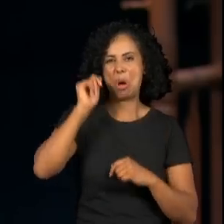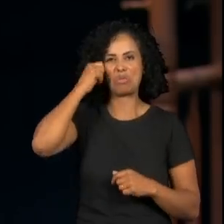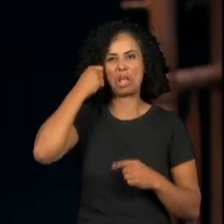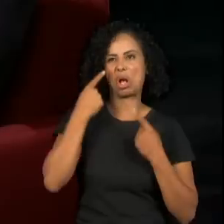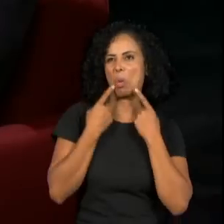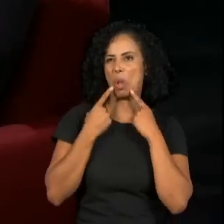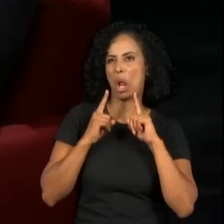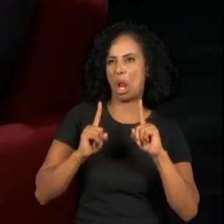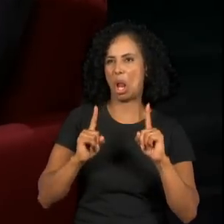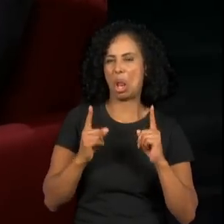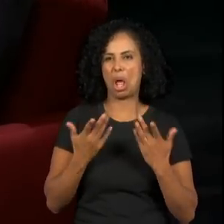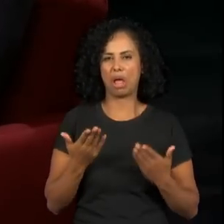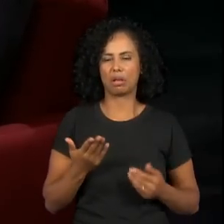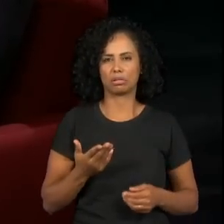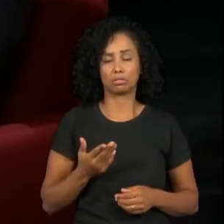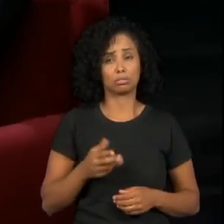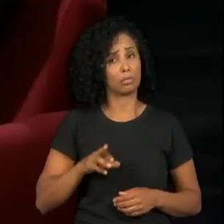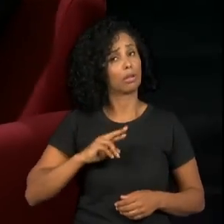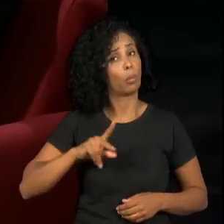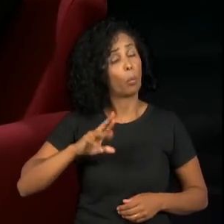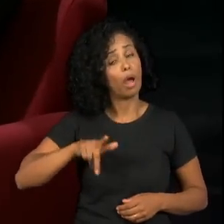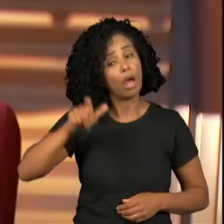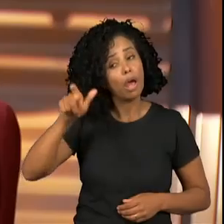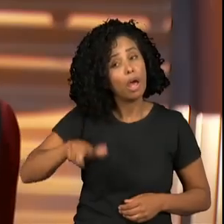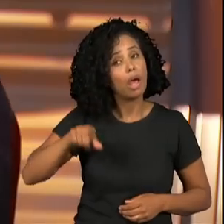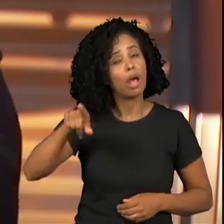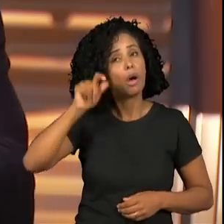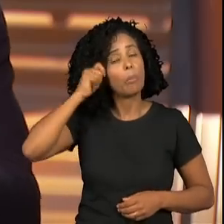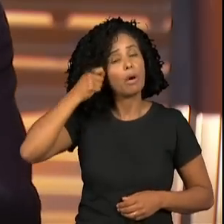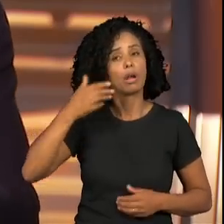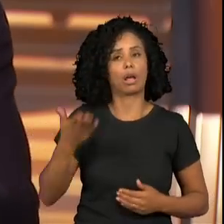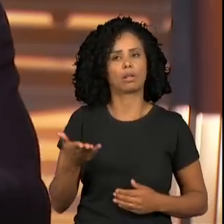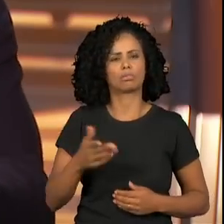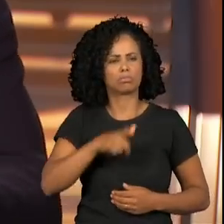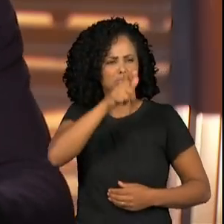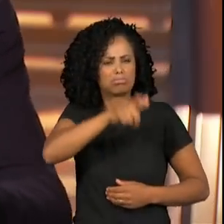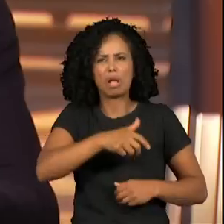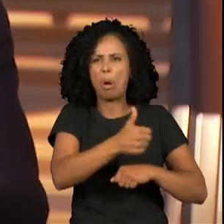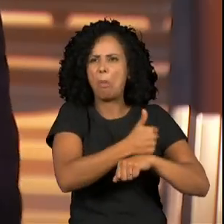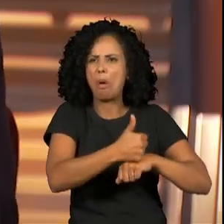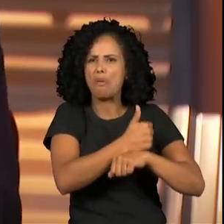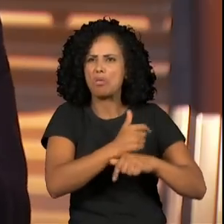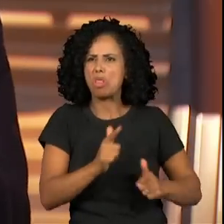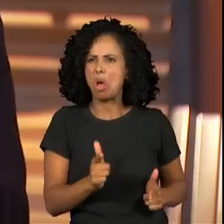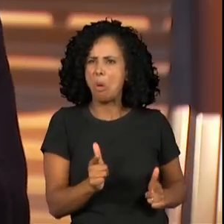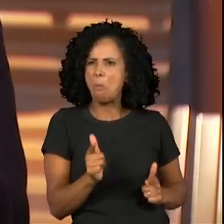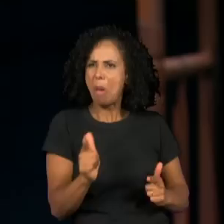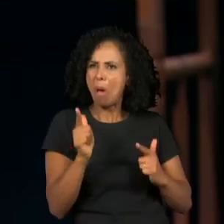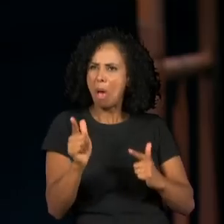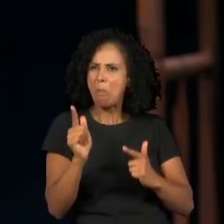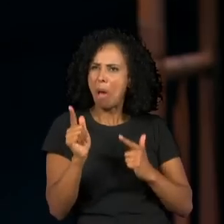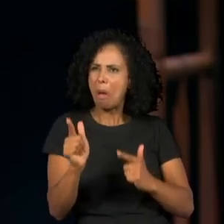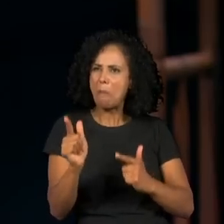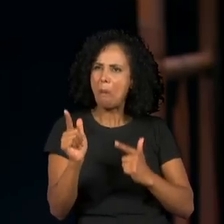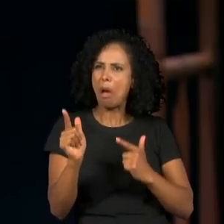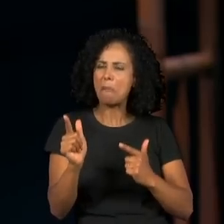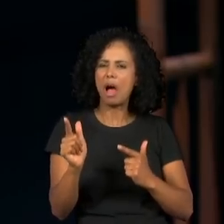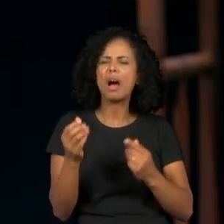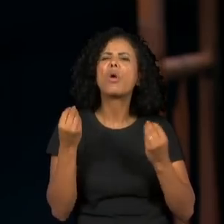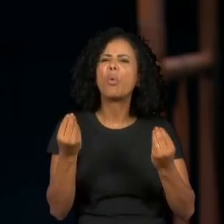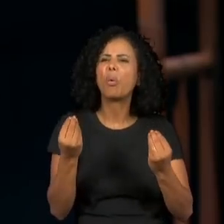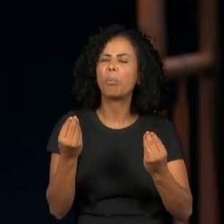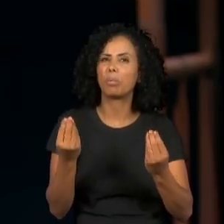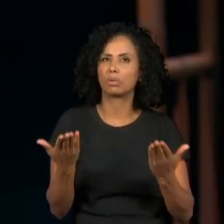É. Então, se uma pessoa qualificada faz isso, você imagina o que vai acontecer nas ruas. E o que essa